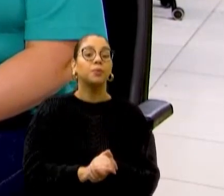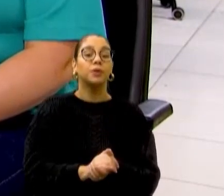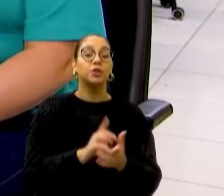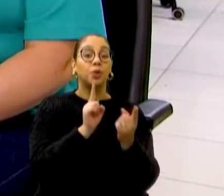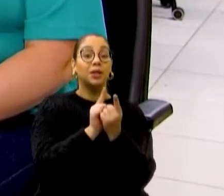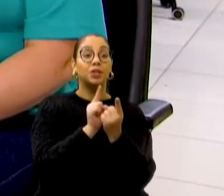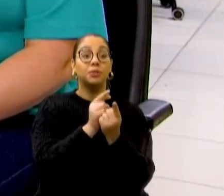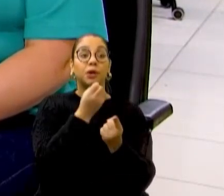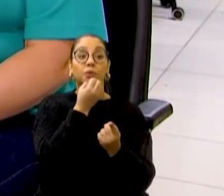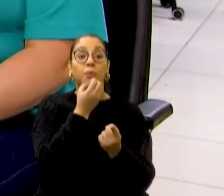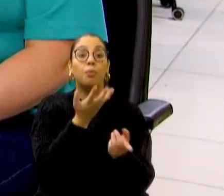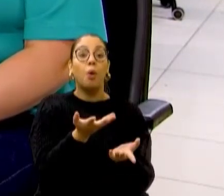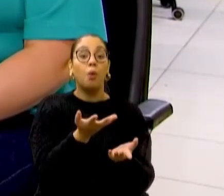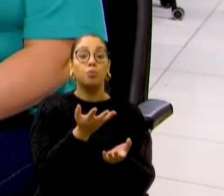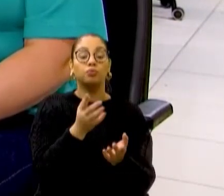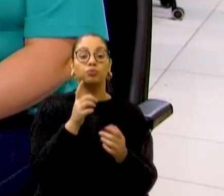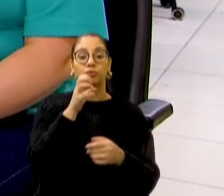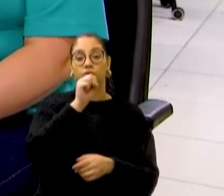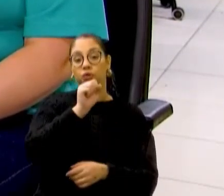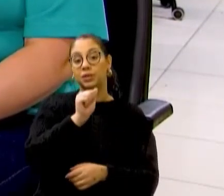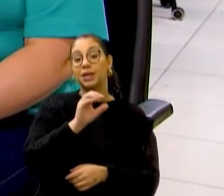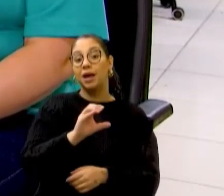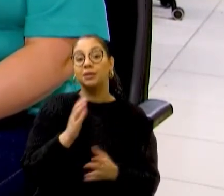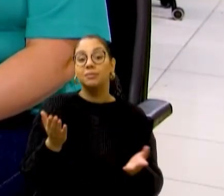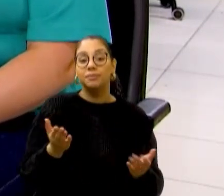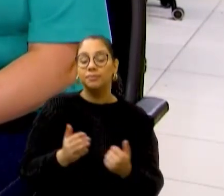de um bom atendimento